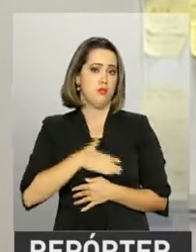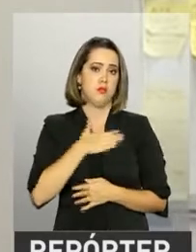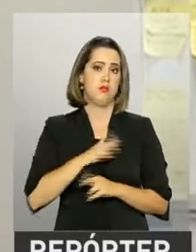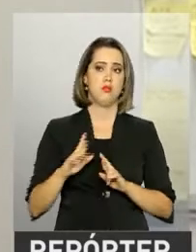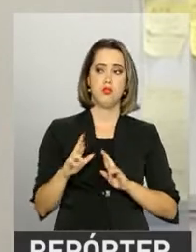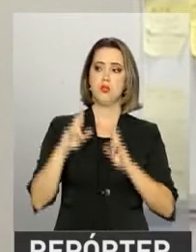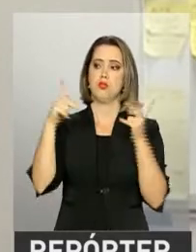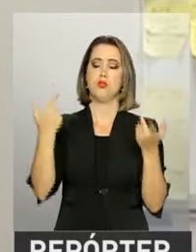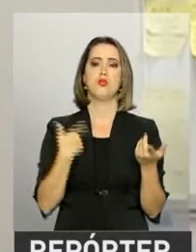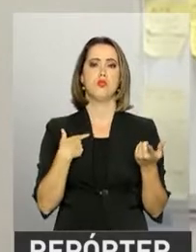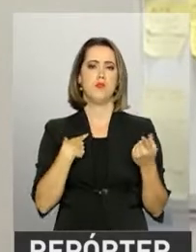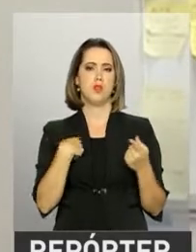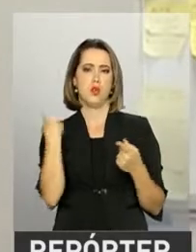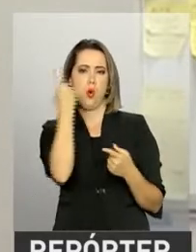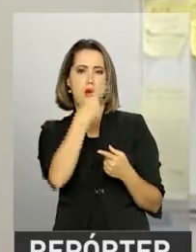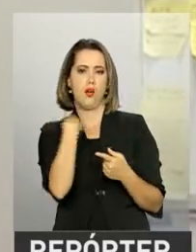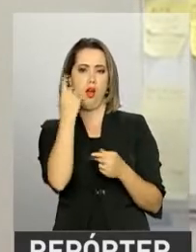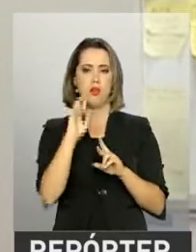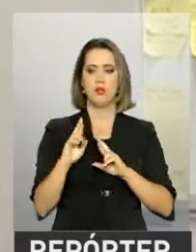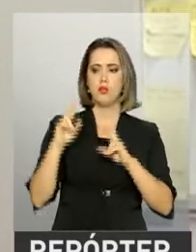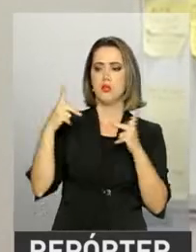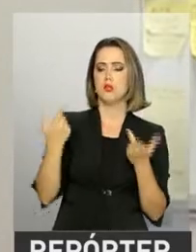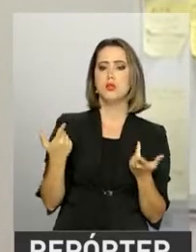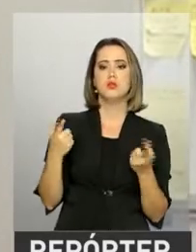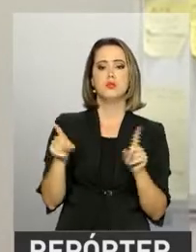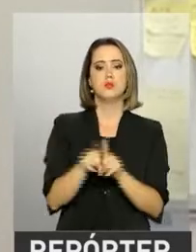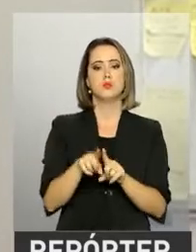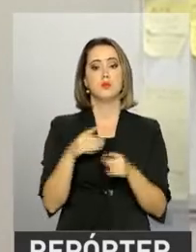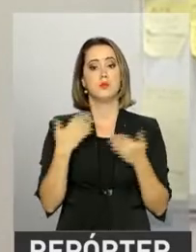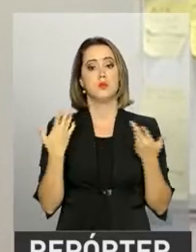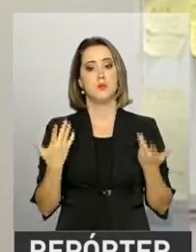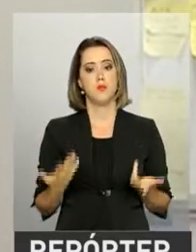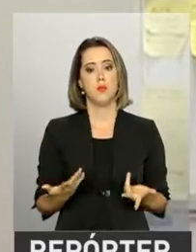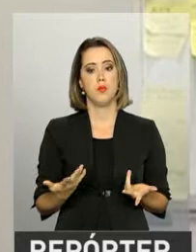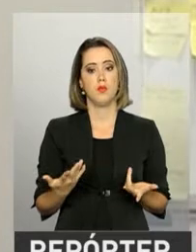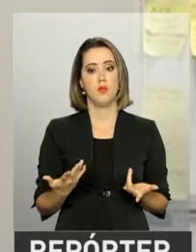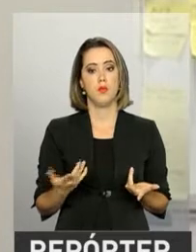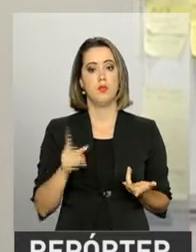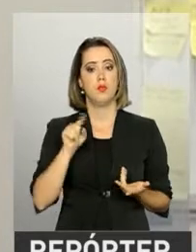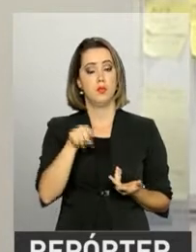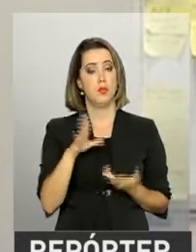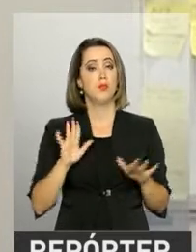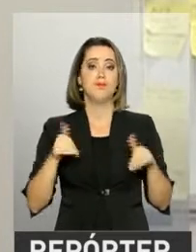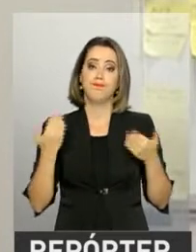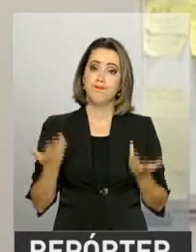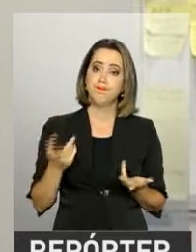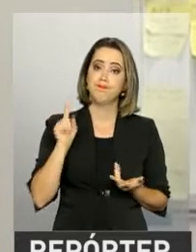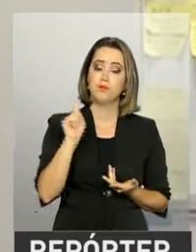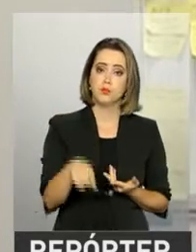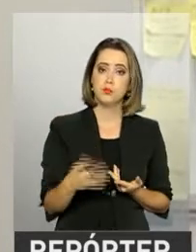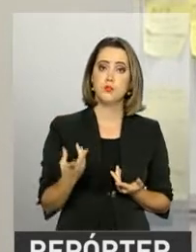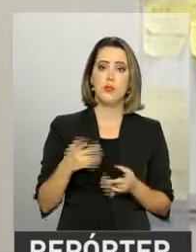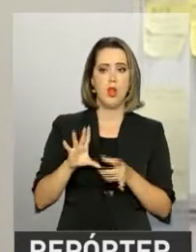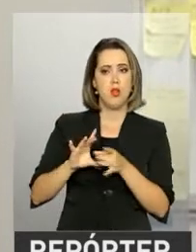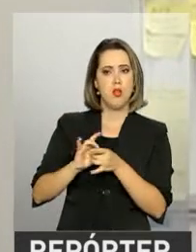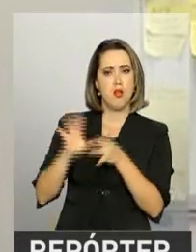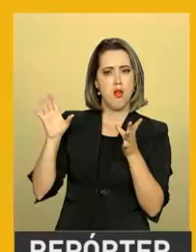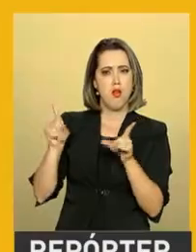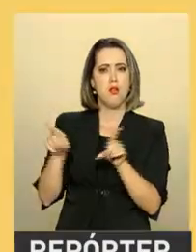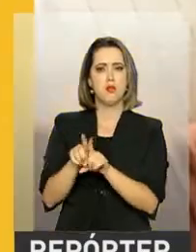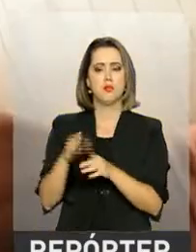flexibilidade de horário que gosta da diversidade né é então com esse lado eu acho que é uma cultura uma